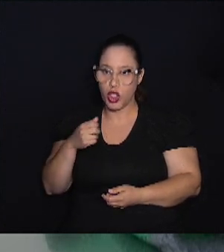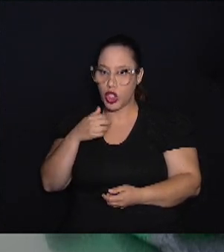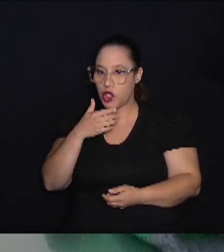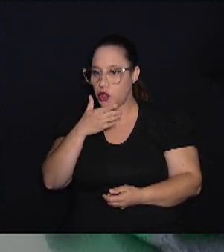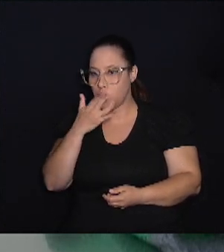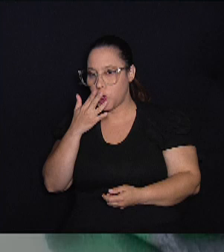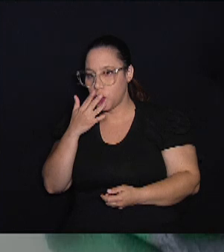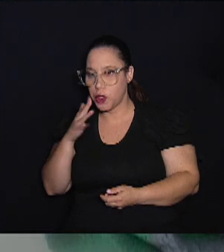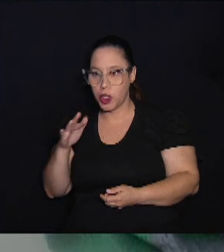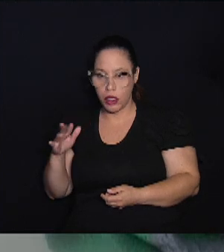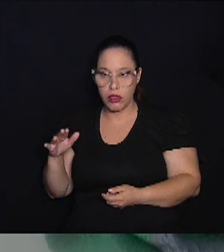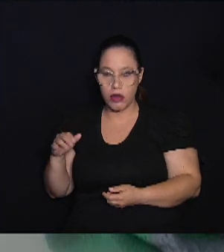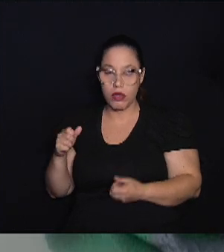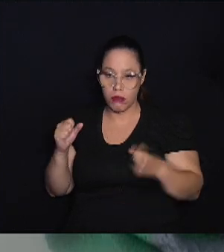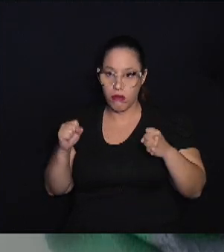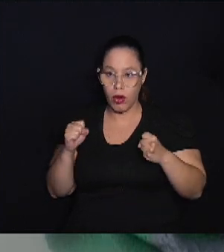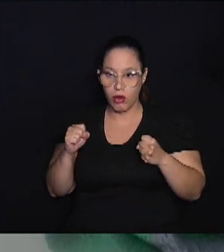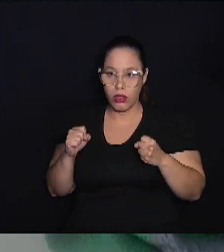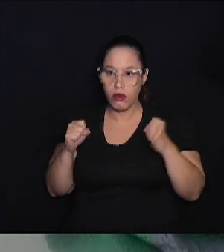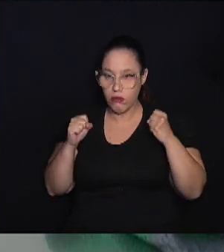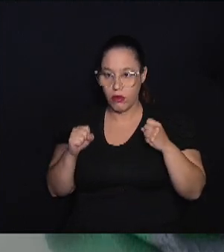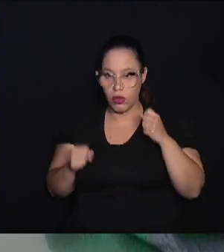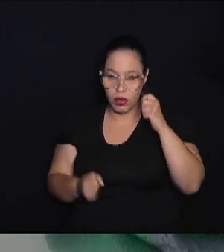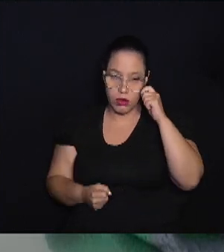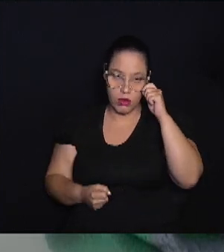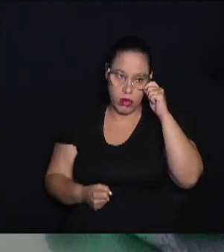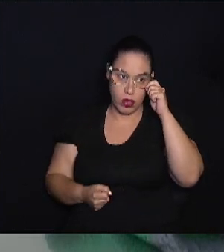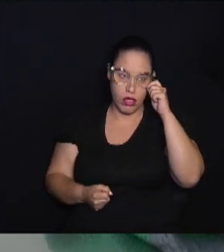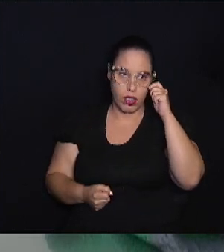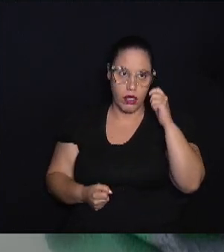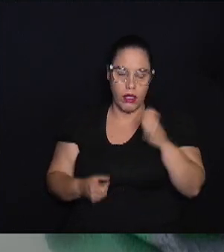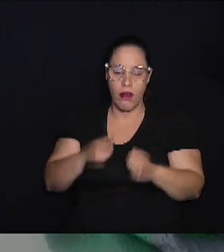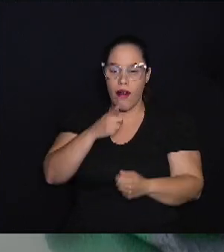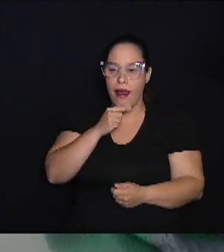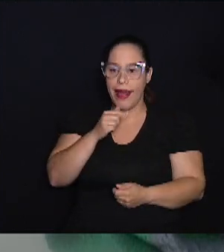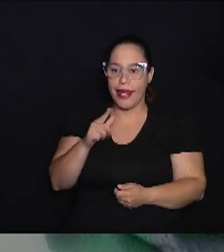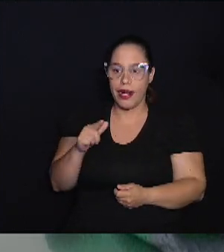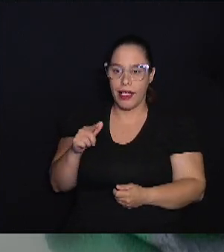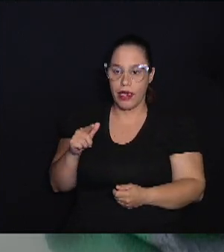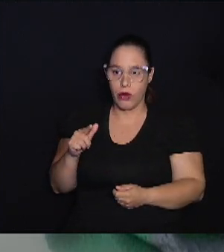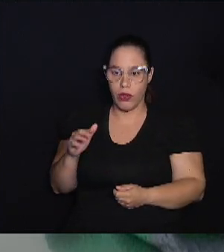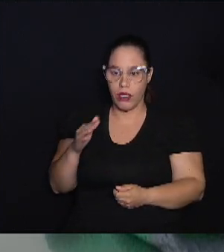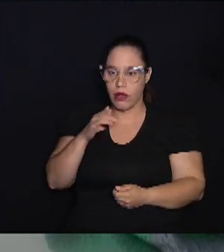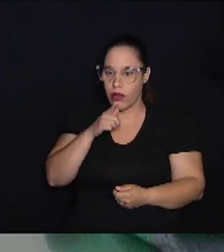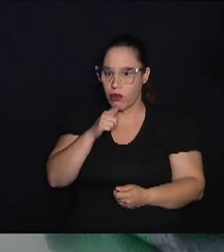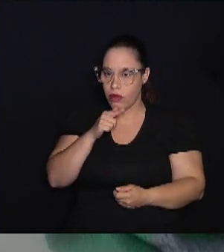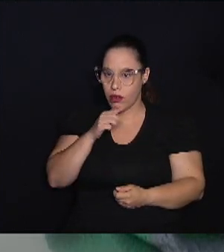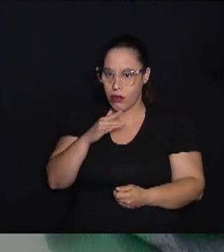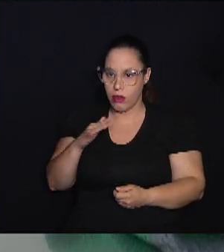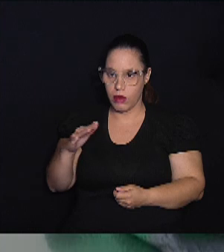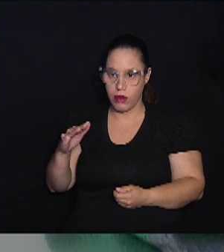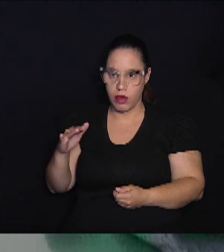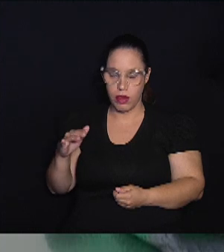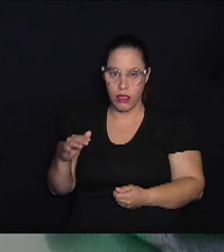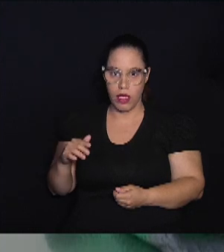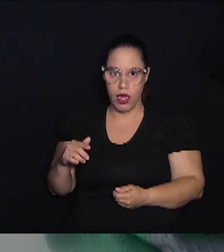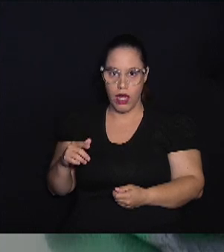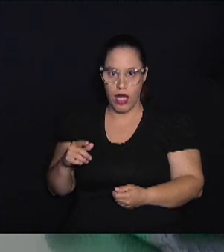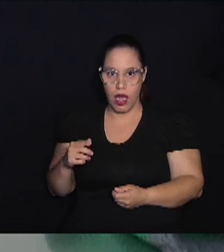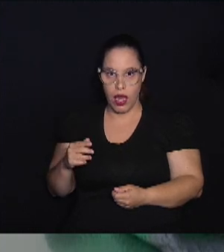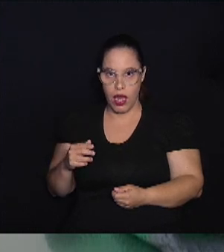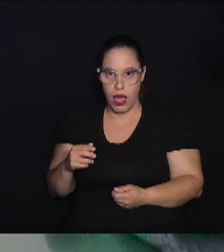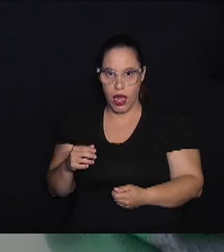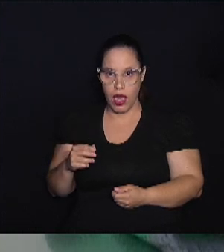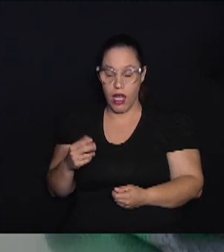em cães. Nessa época, a hidratação continua sendo a mesma? Como